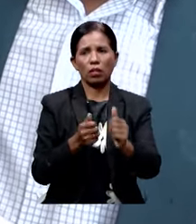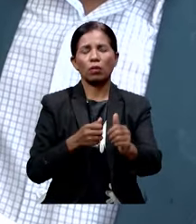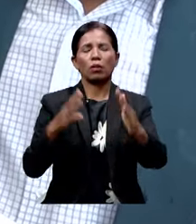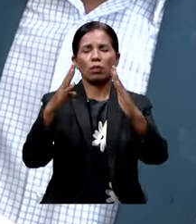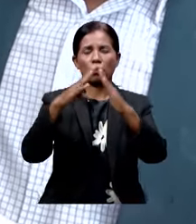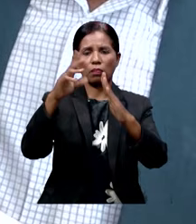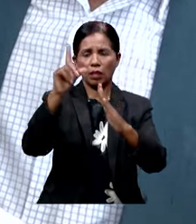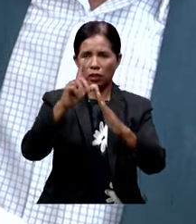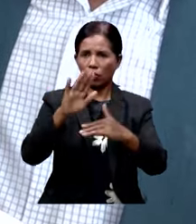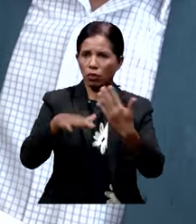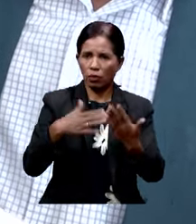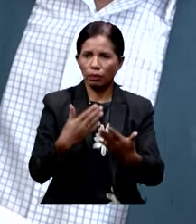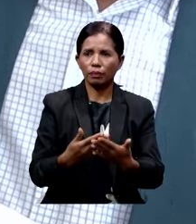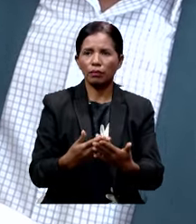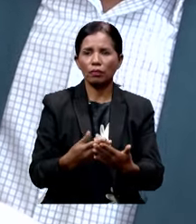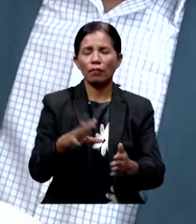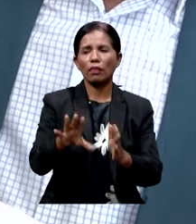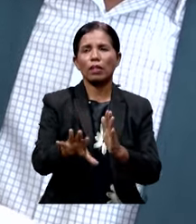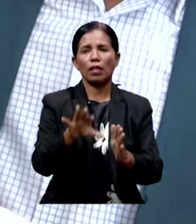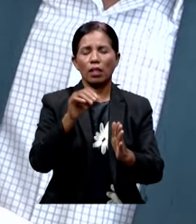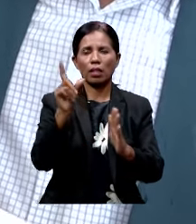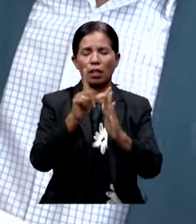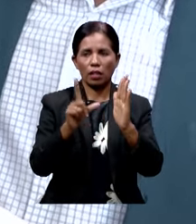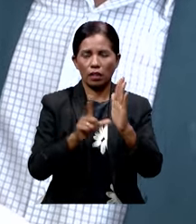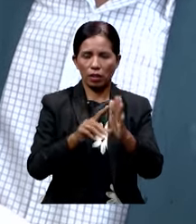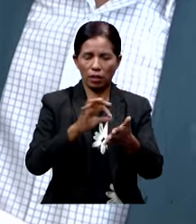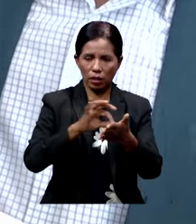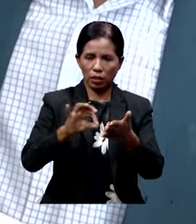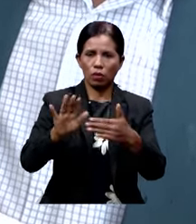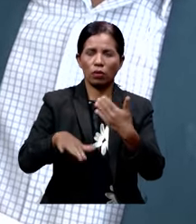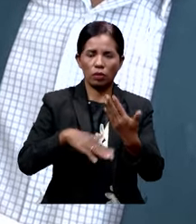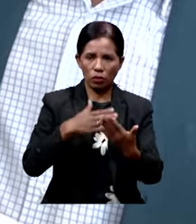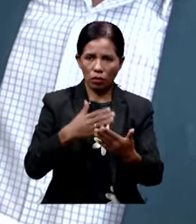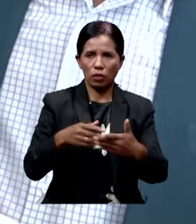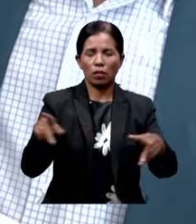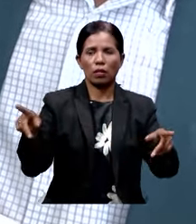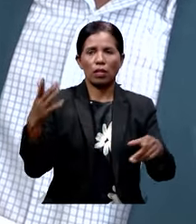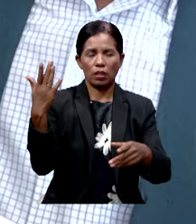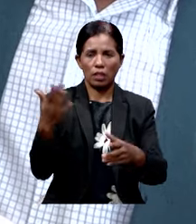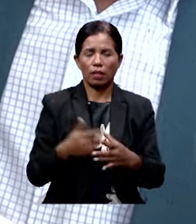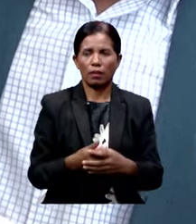licenciira nebe maketan liha lista nebe registrado total liha